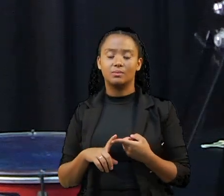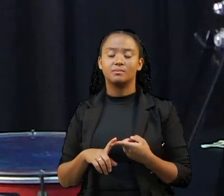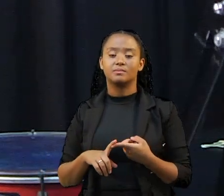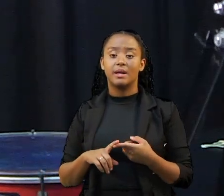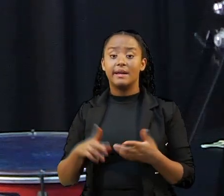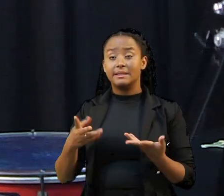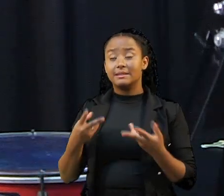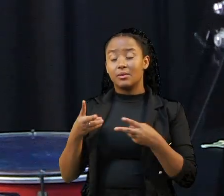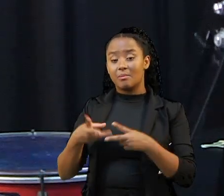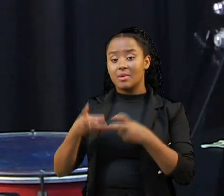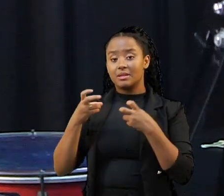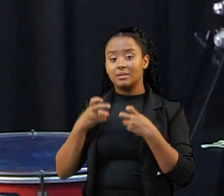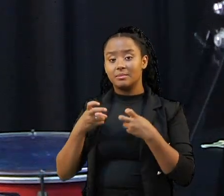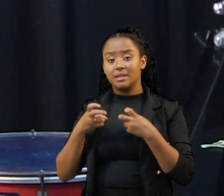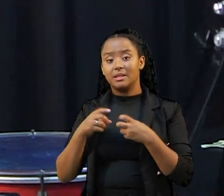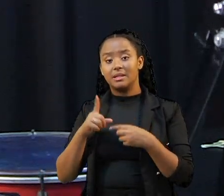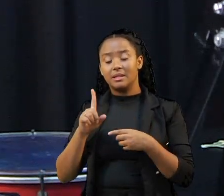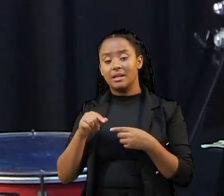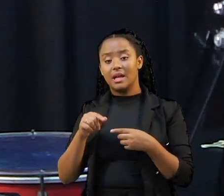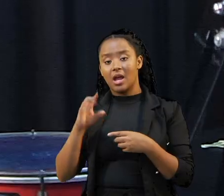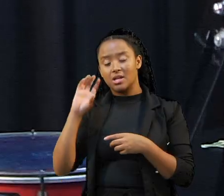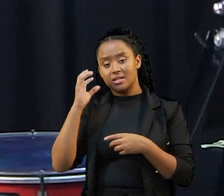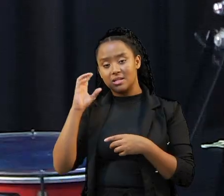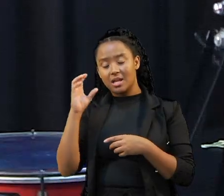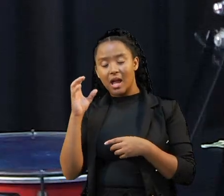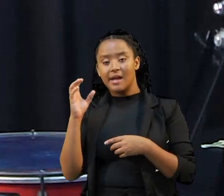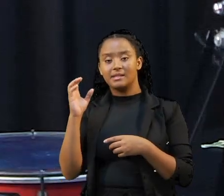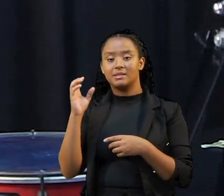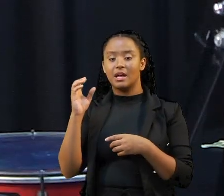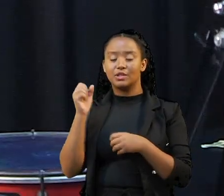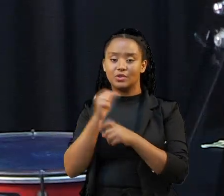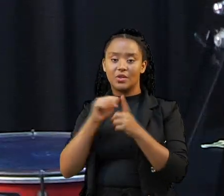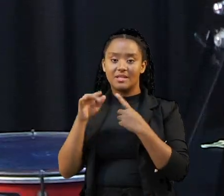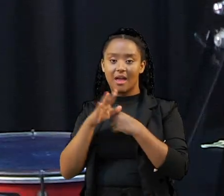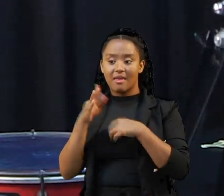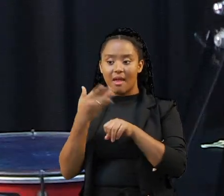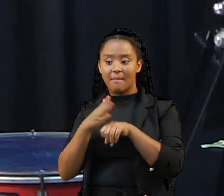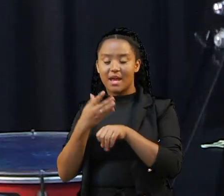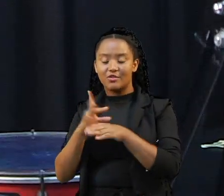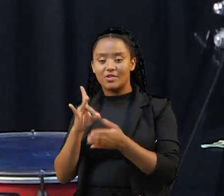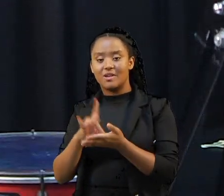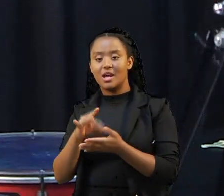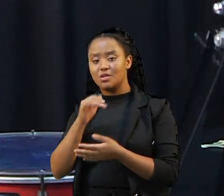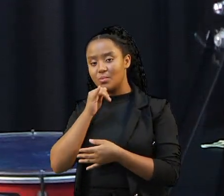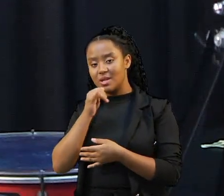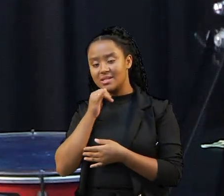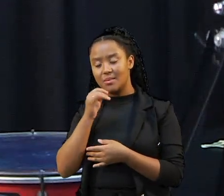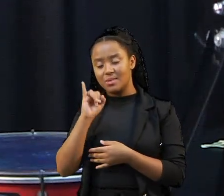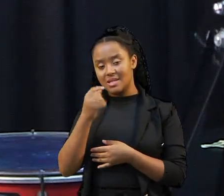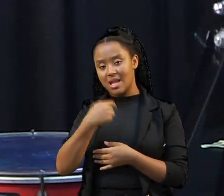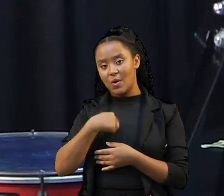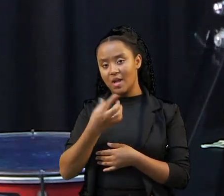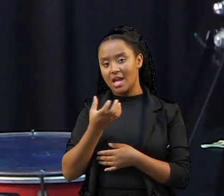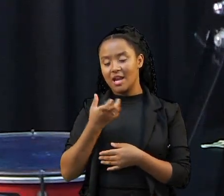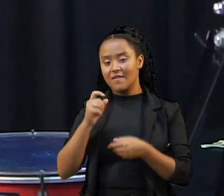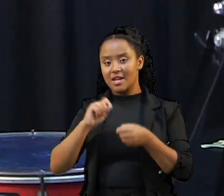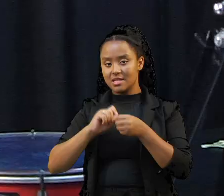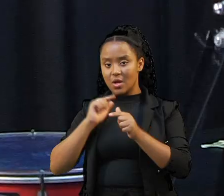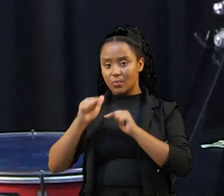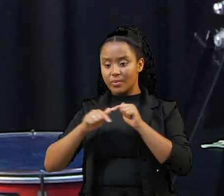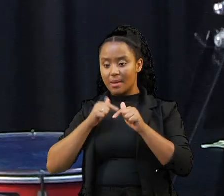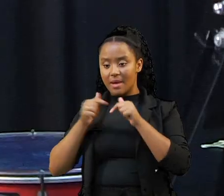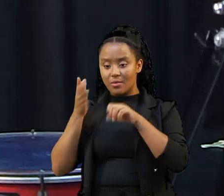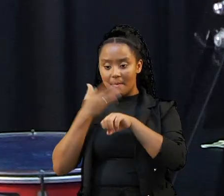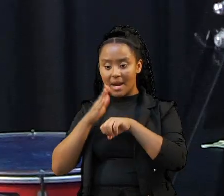direito, isso. E eu percebi que, tipo assim, é uma ciência sociais aplicada, por exemplo. Se eu quisesse fazer algum trabalho